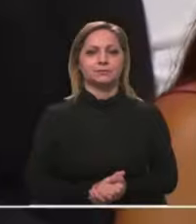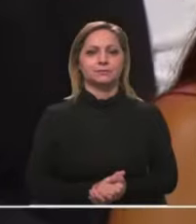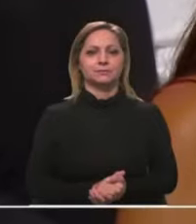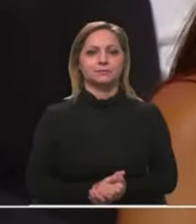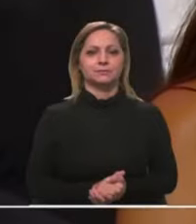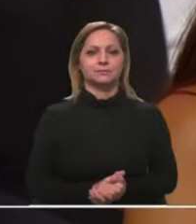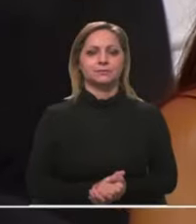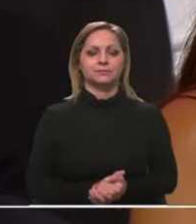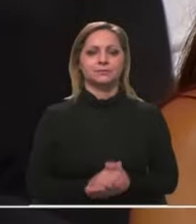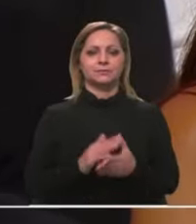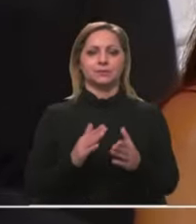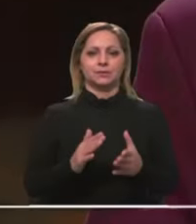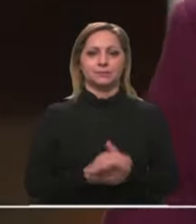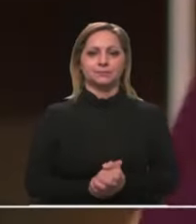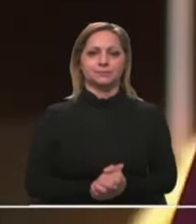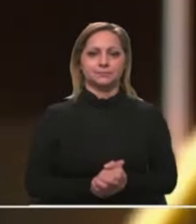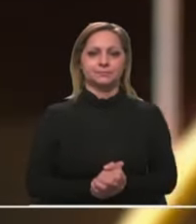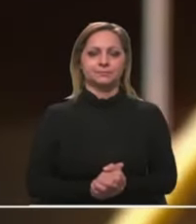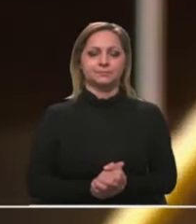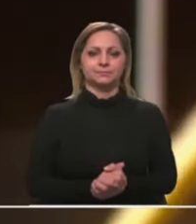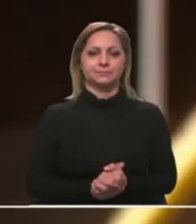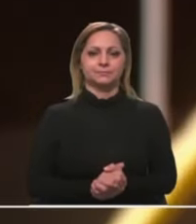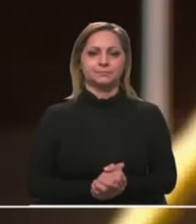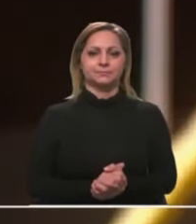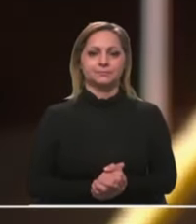João Louro, IT Management.